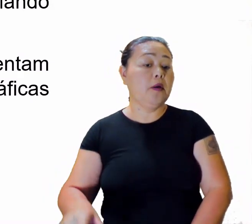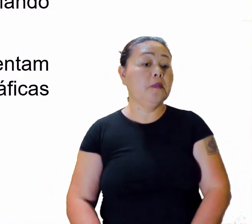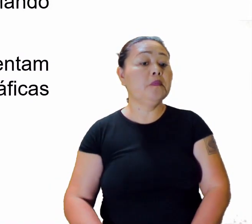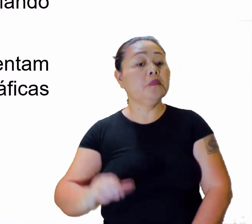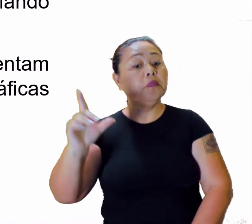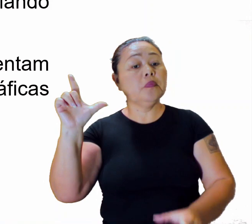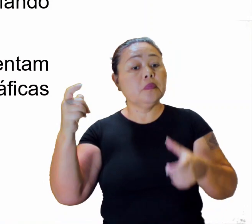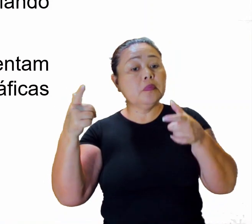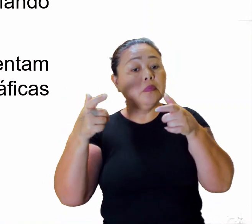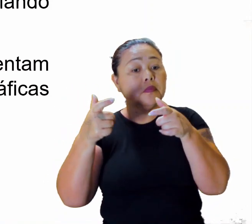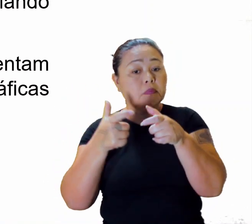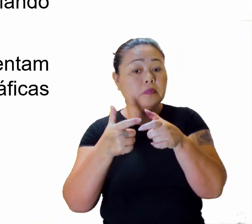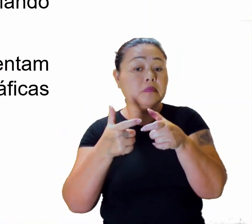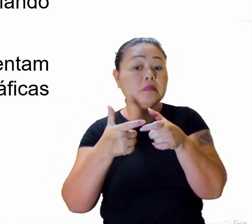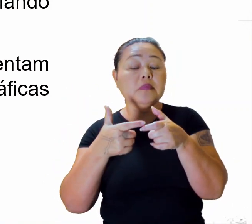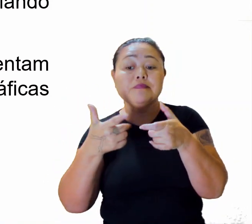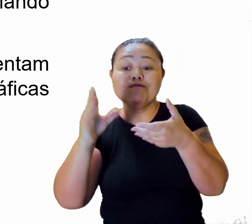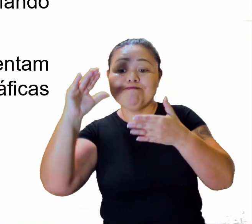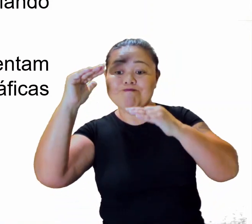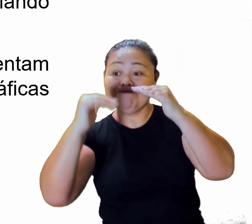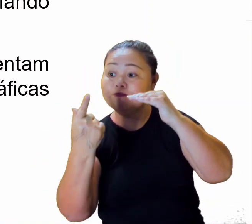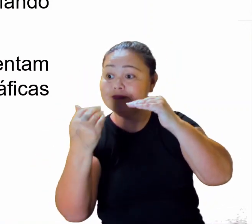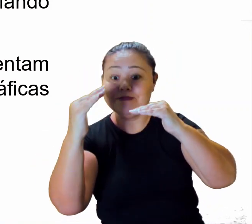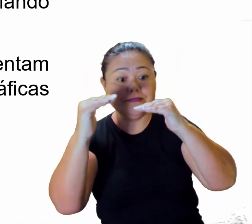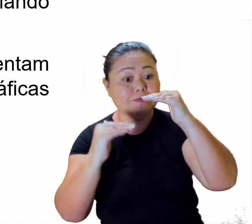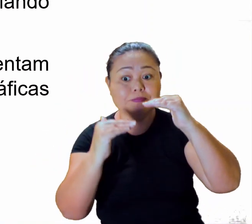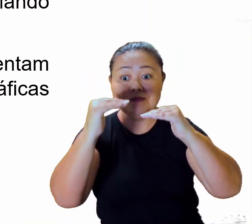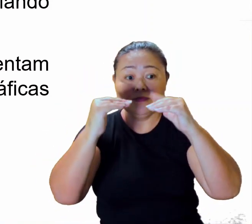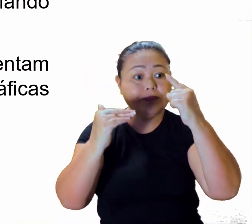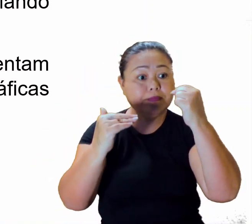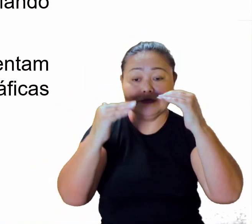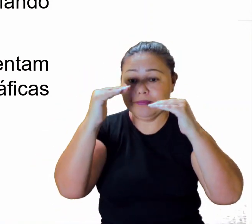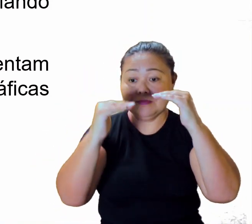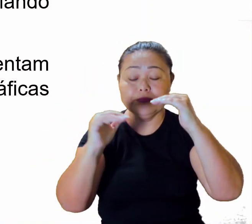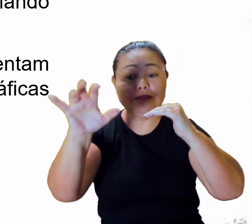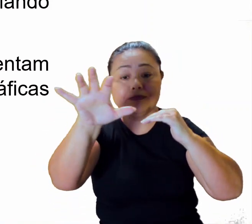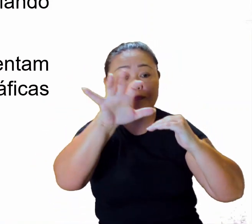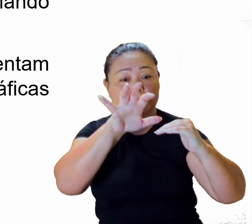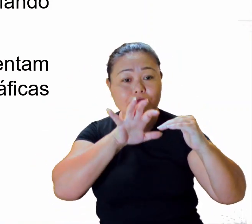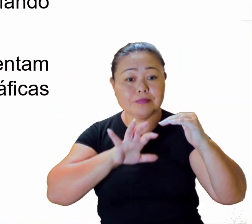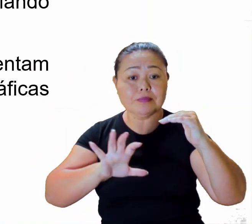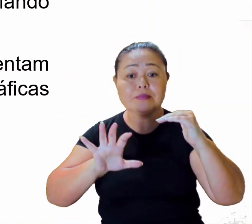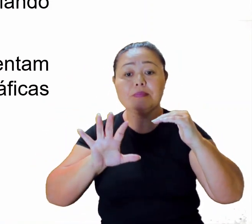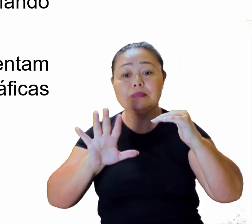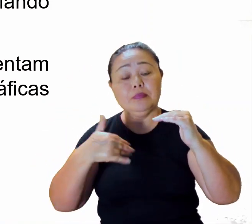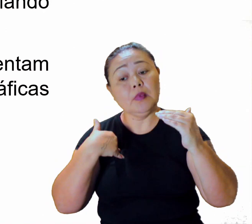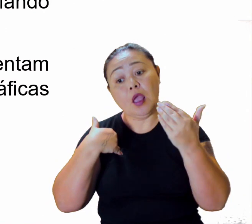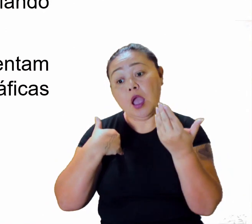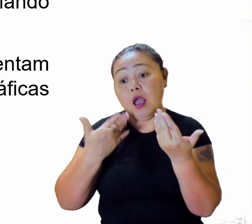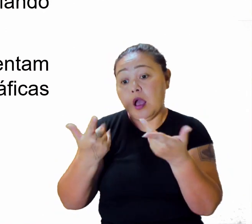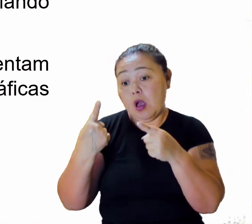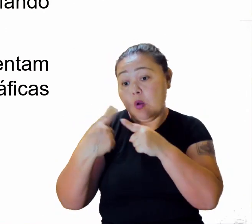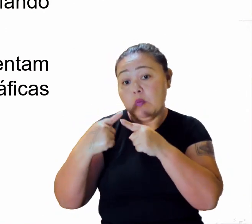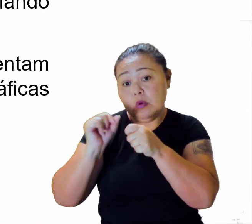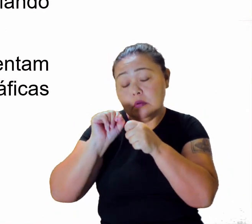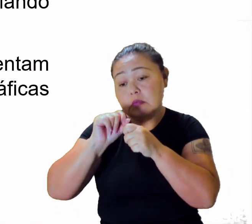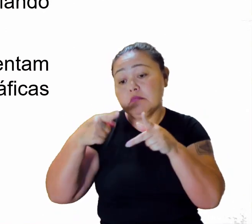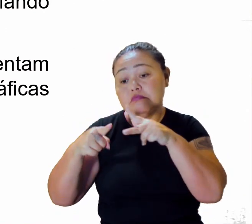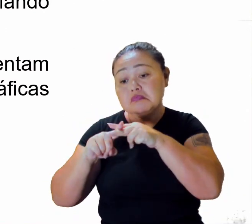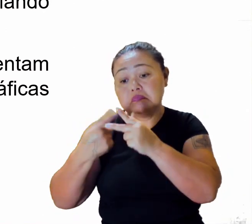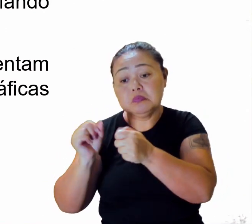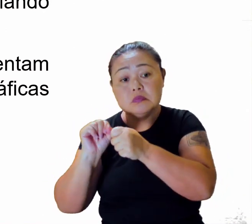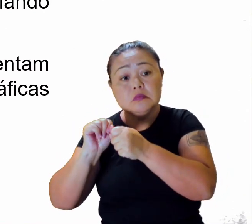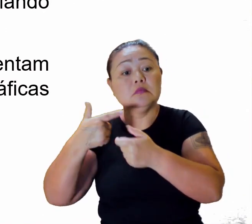A redução das históricas diferenças econômicas entre as regiões. graças à modernização